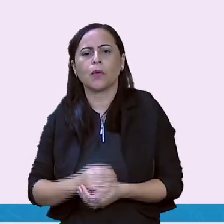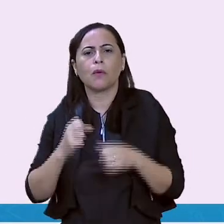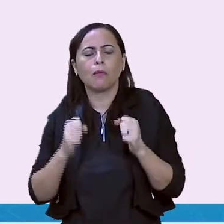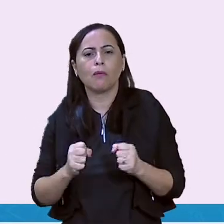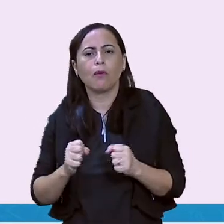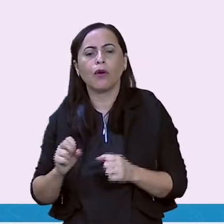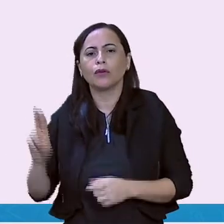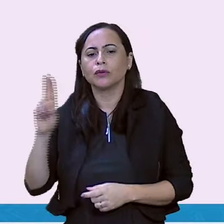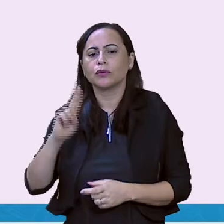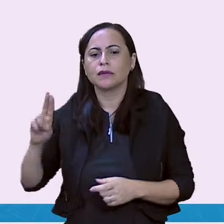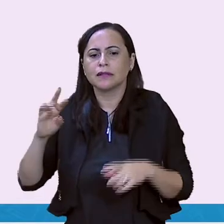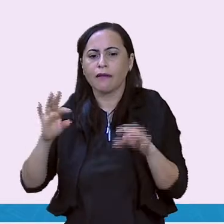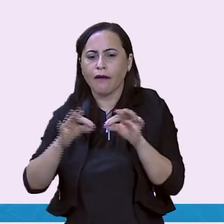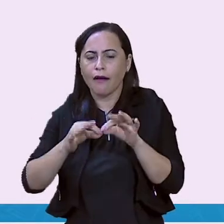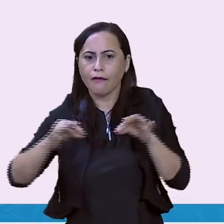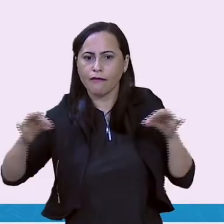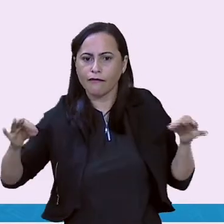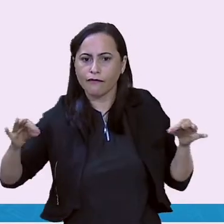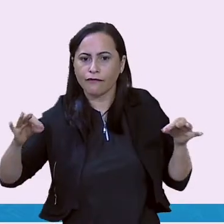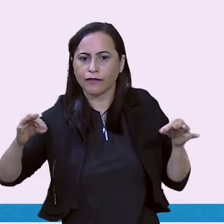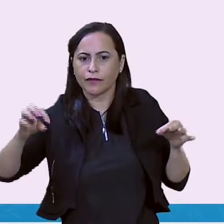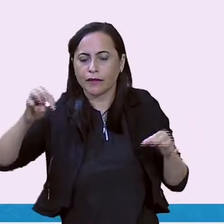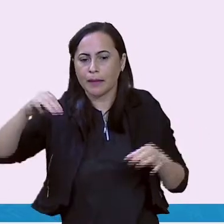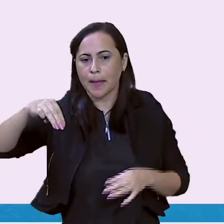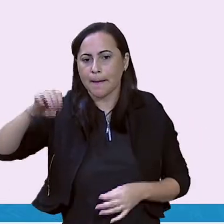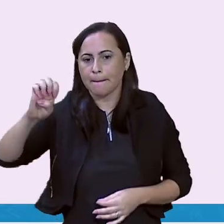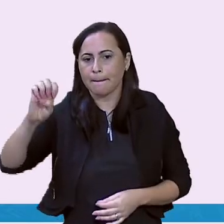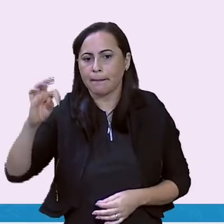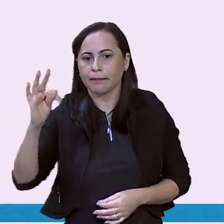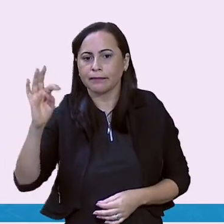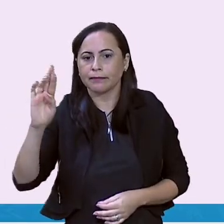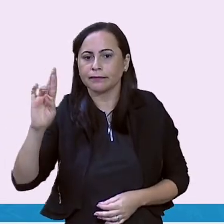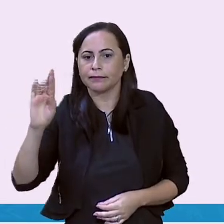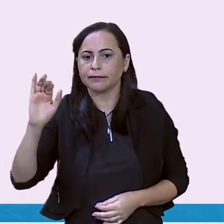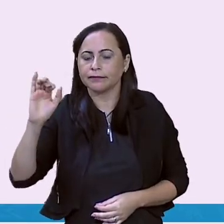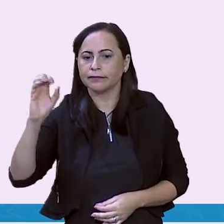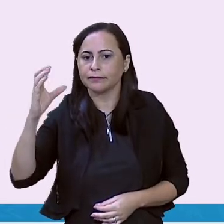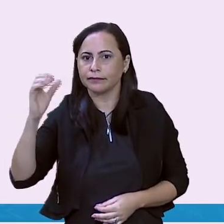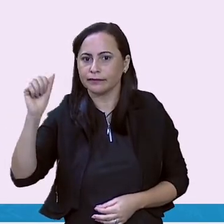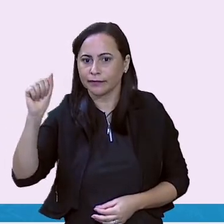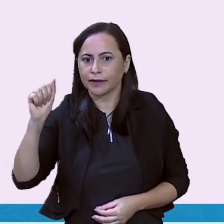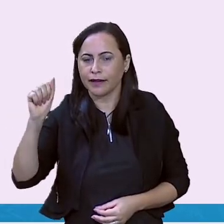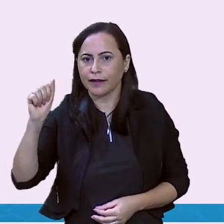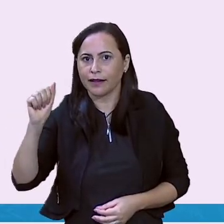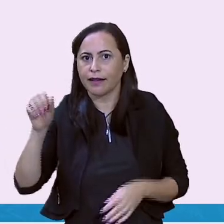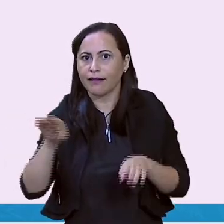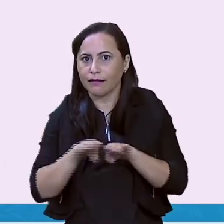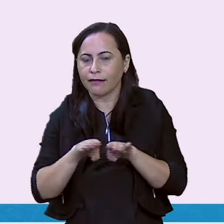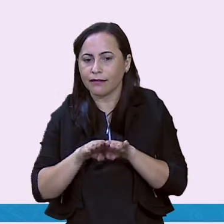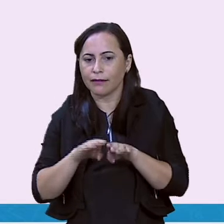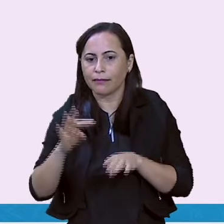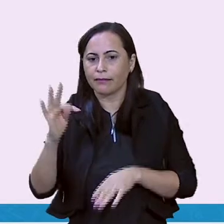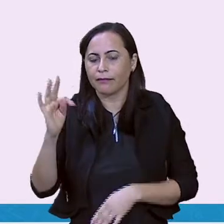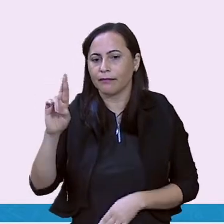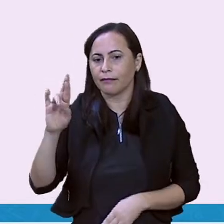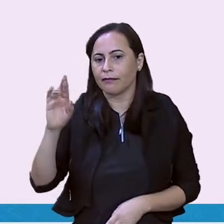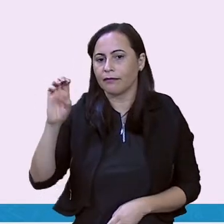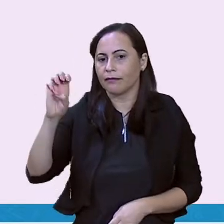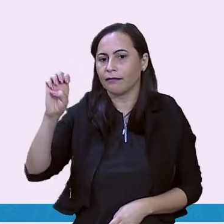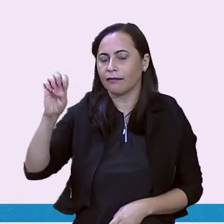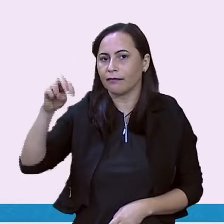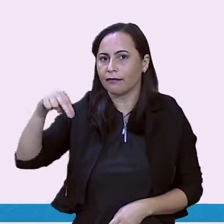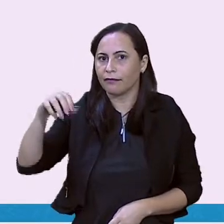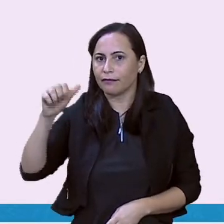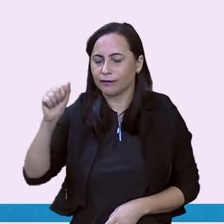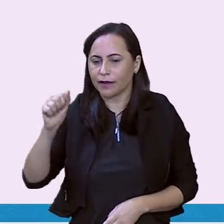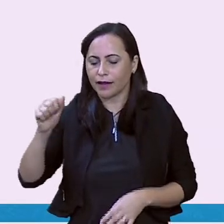medir com a fita métrica e posso utilizar a trena. Lembra como a trena funciona? Eu ponho engatado num